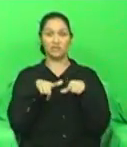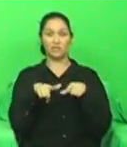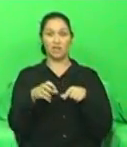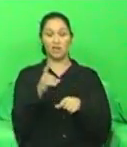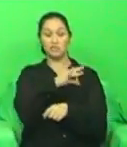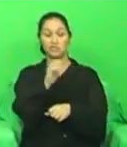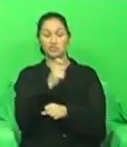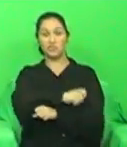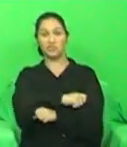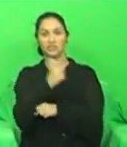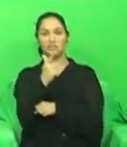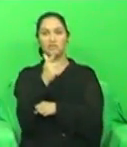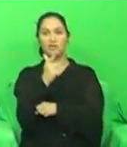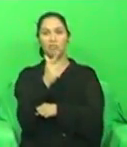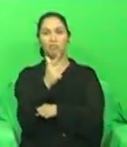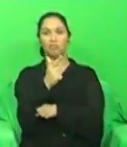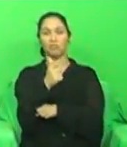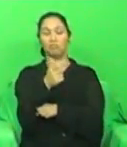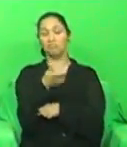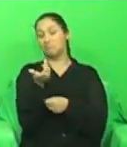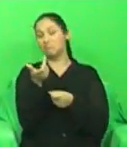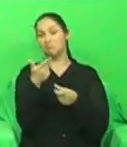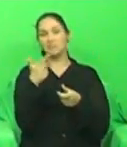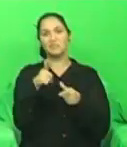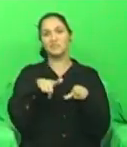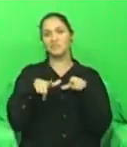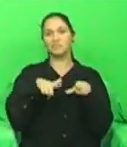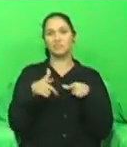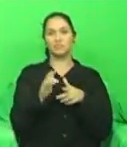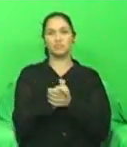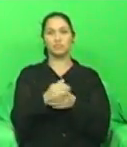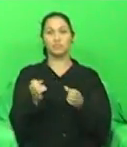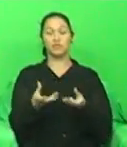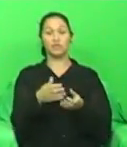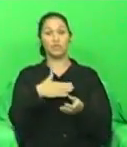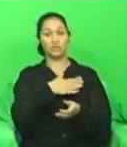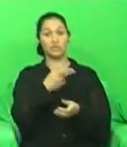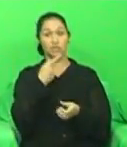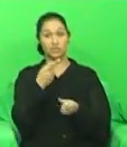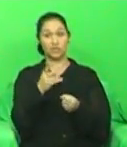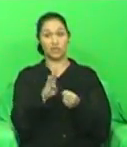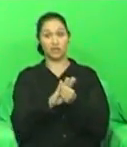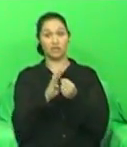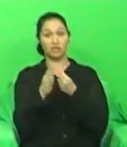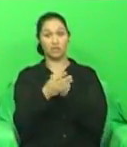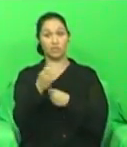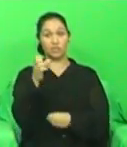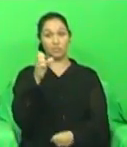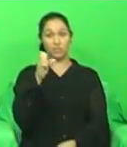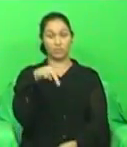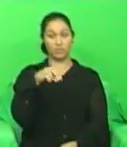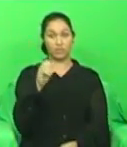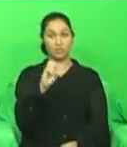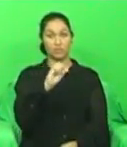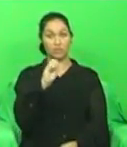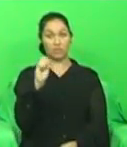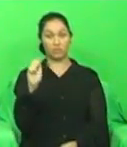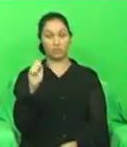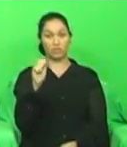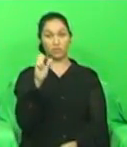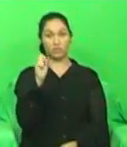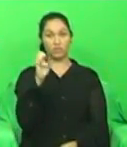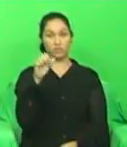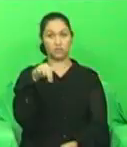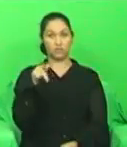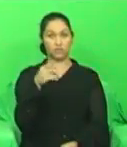só deixar registrado mais uma vez que aquelas ruas do nossa senhora da salete a prefeitura fez em parceria com o governo do estado